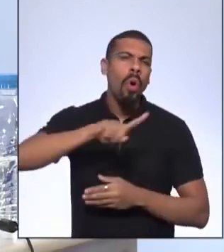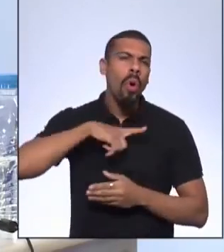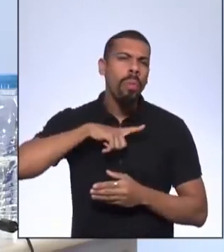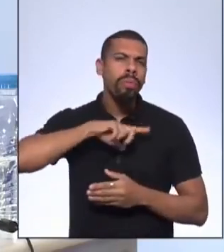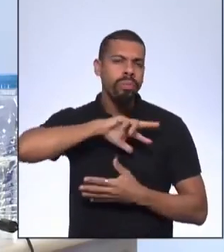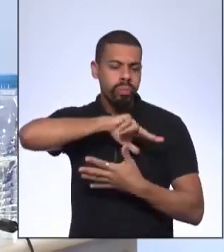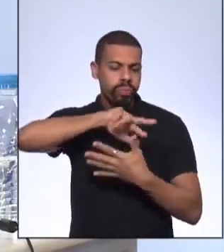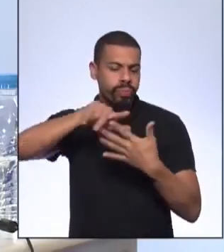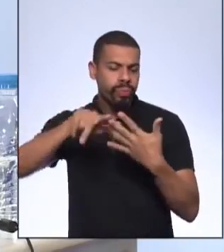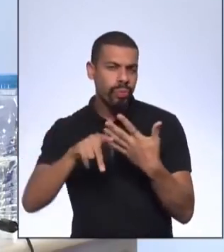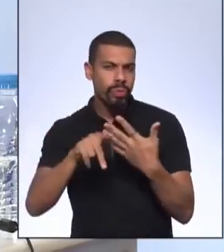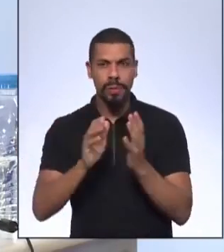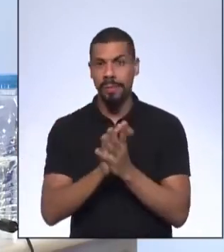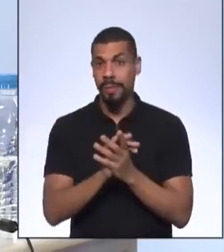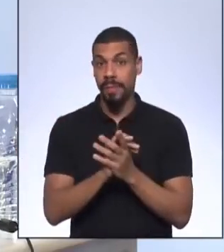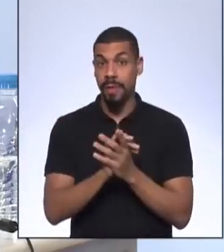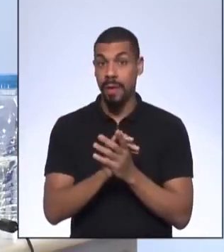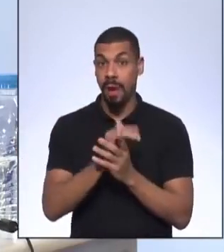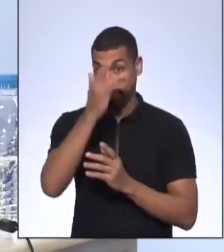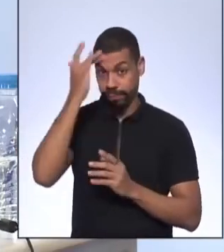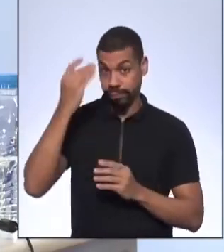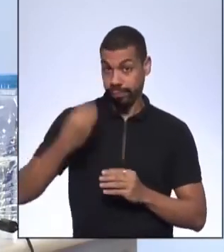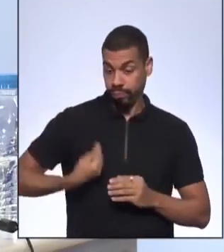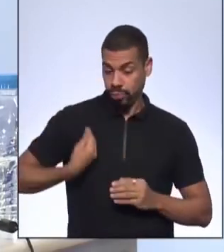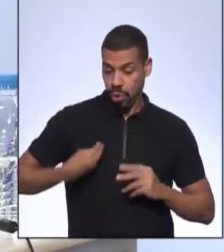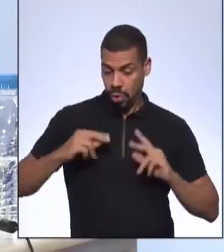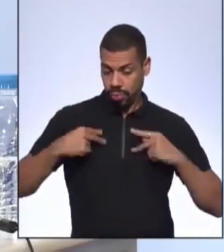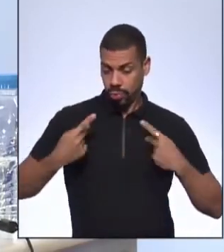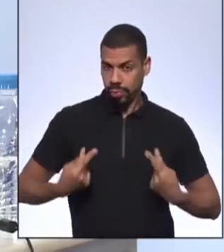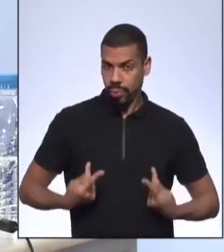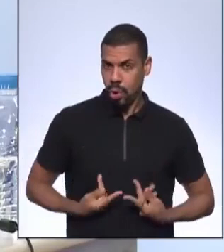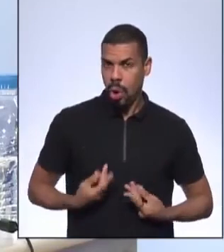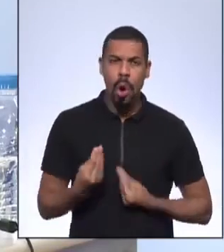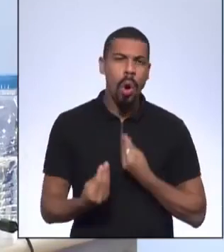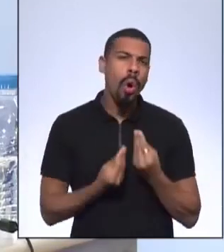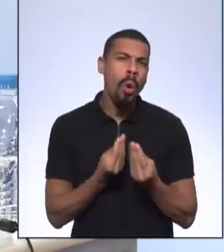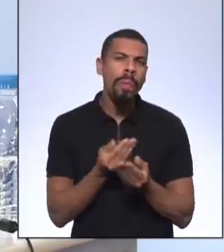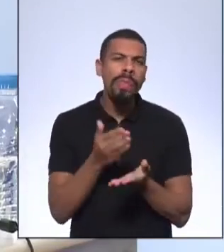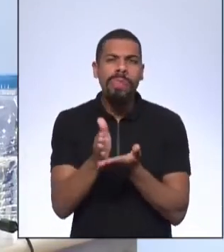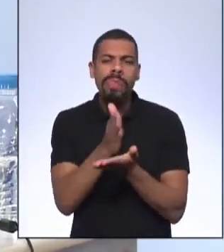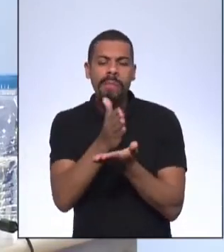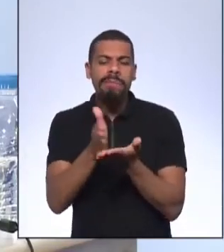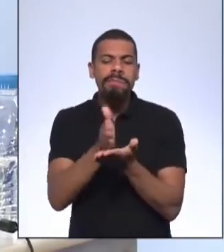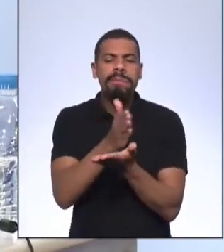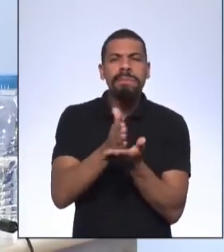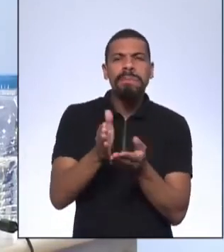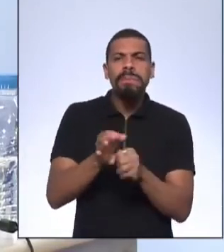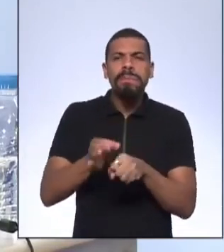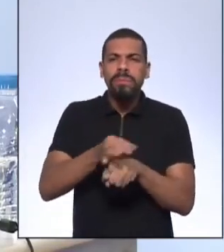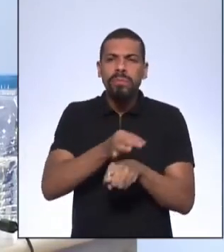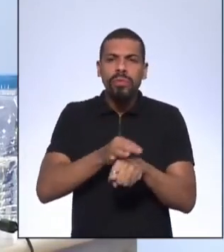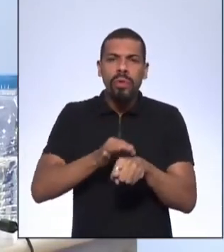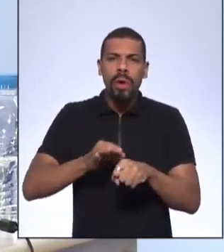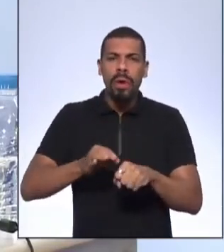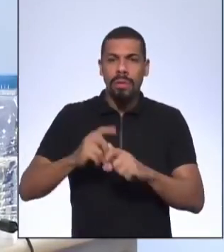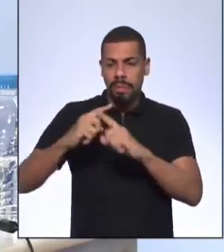seres vivos também, né, nós pensamos no processo realmente de divisão celular, de multiplicação, melhor